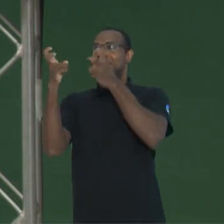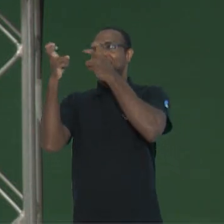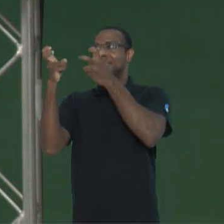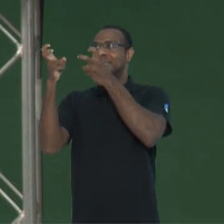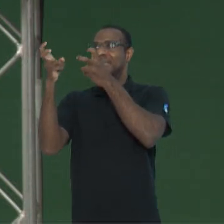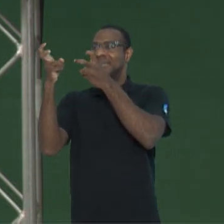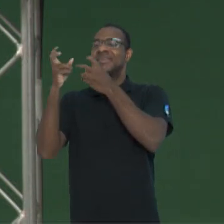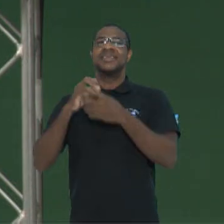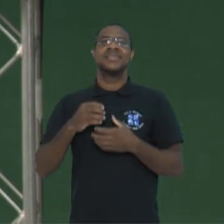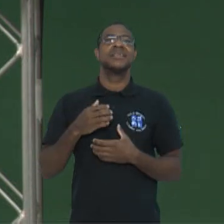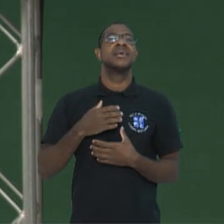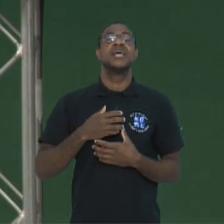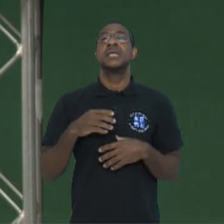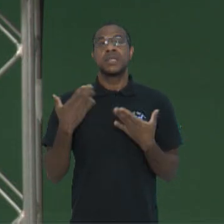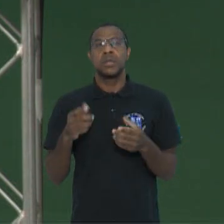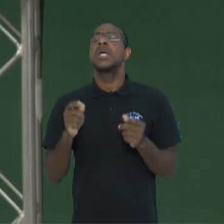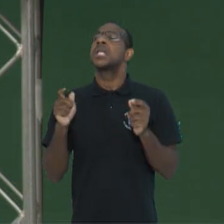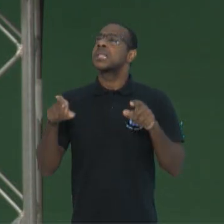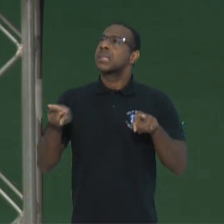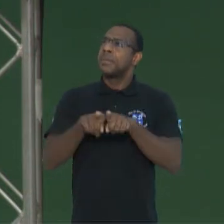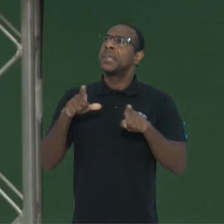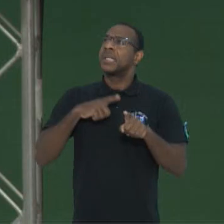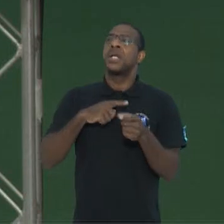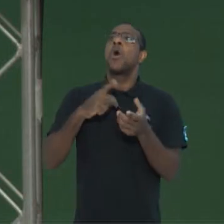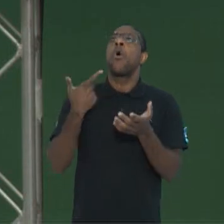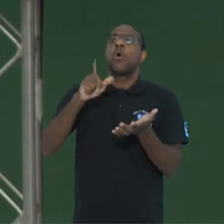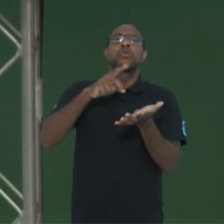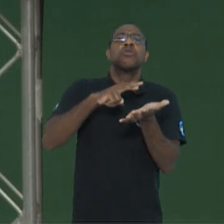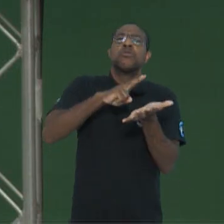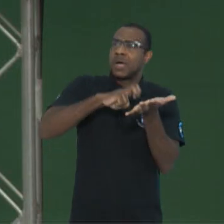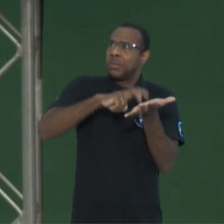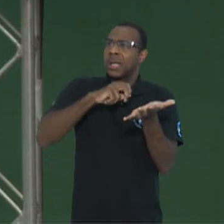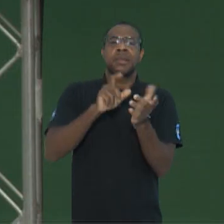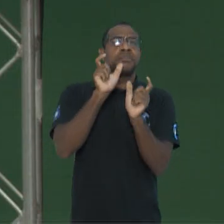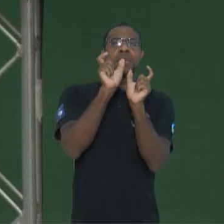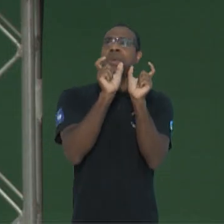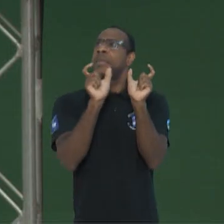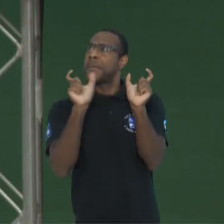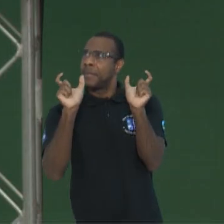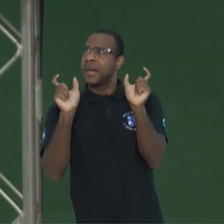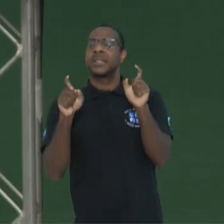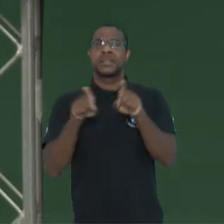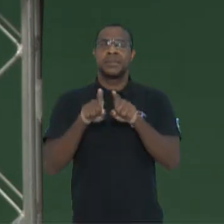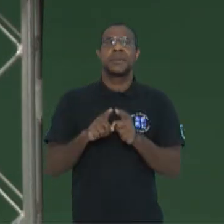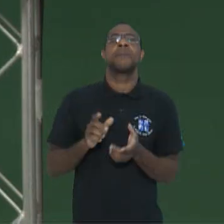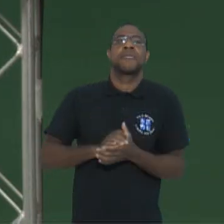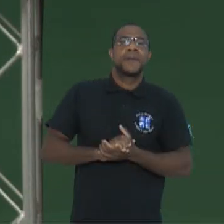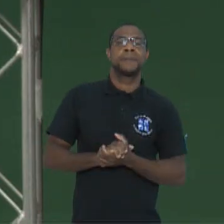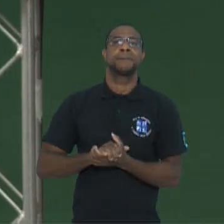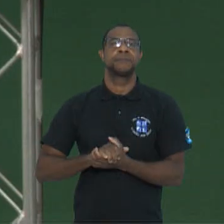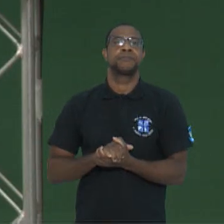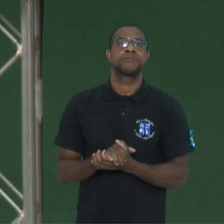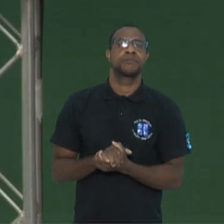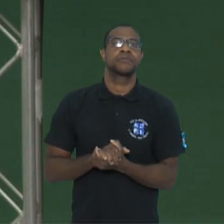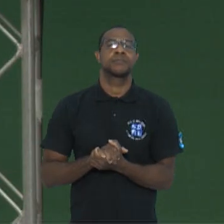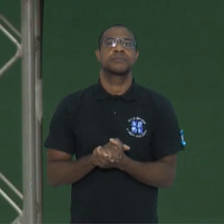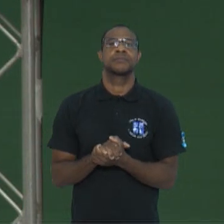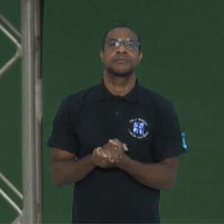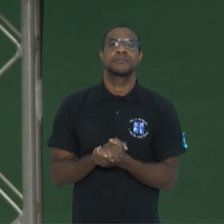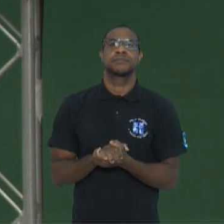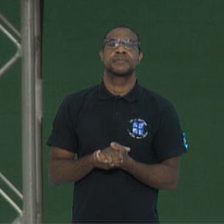Claro, nós podemos ter alguns outros, mas alguns deles que nós temos aqui, só para nós darmos continuidade.